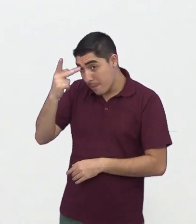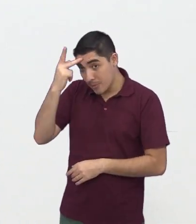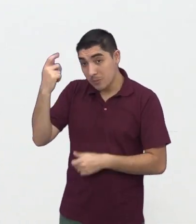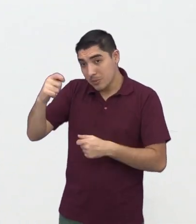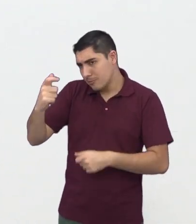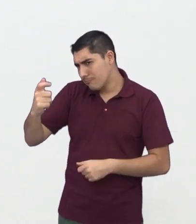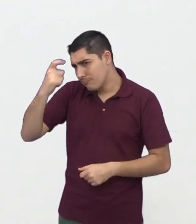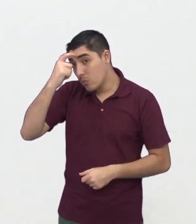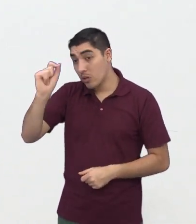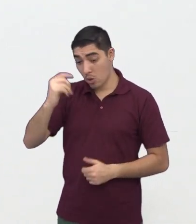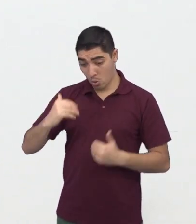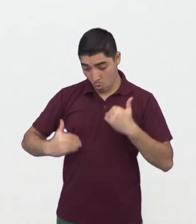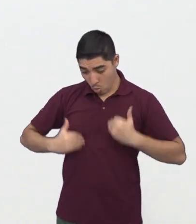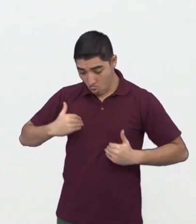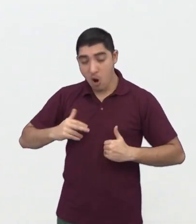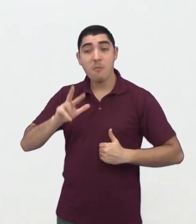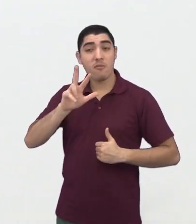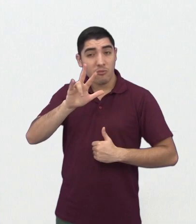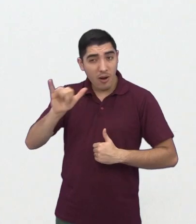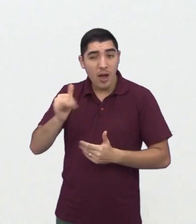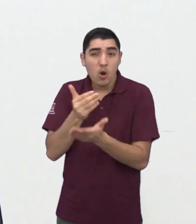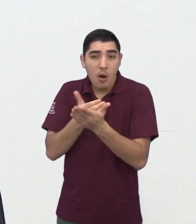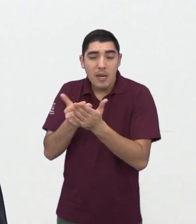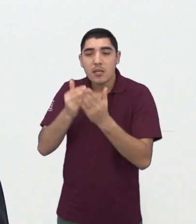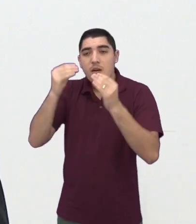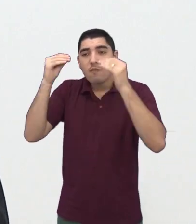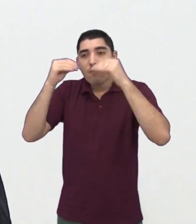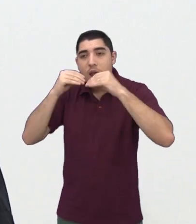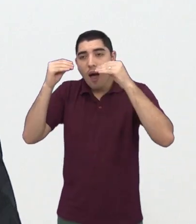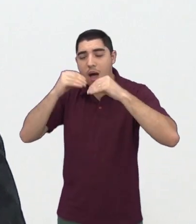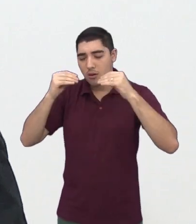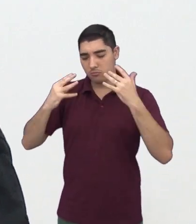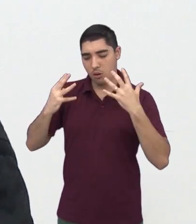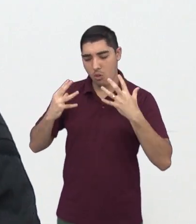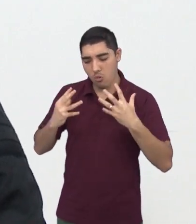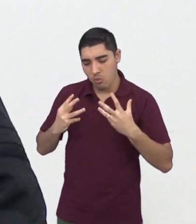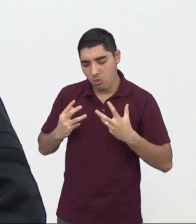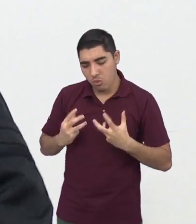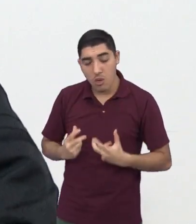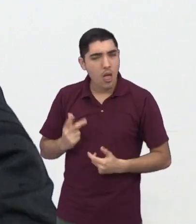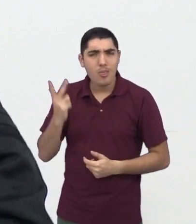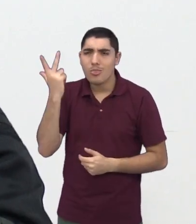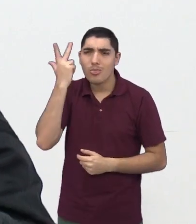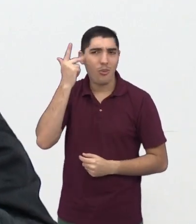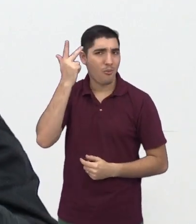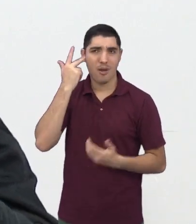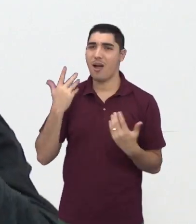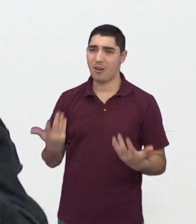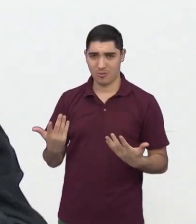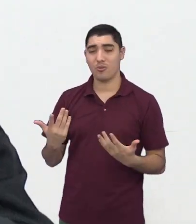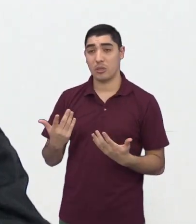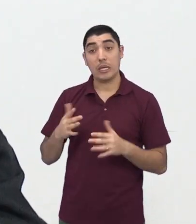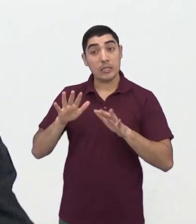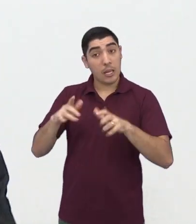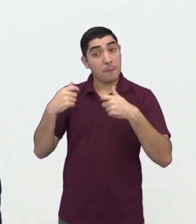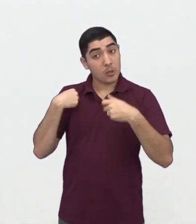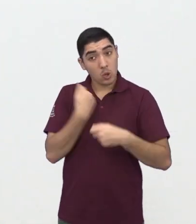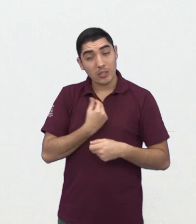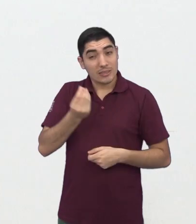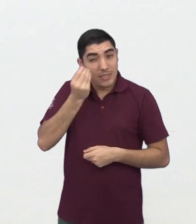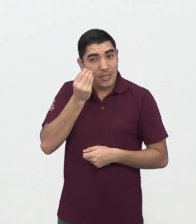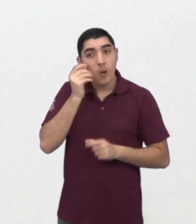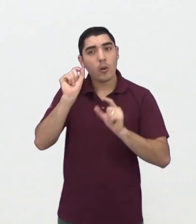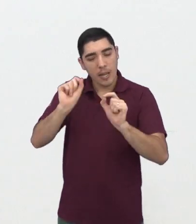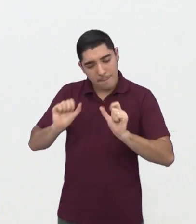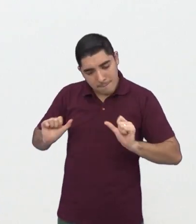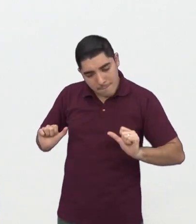ele definha, ele vai enfraquecendo, né? E para que a gente possa melhorar ou